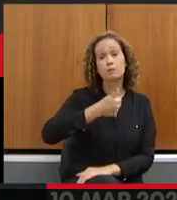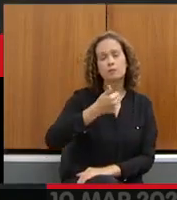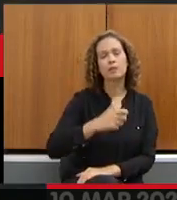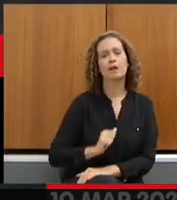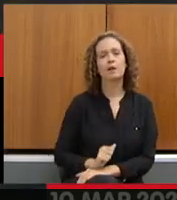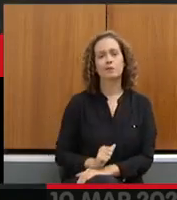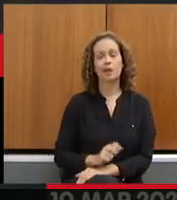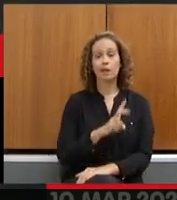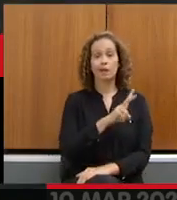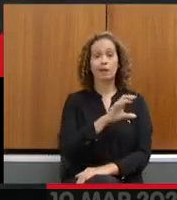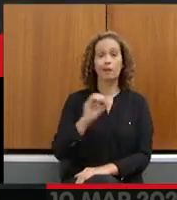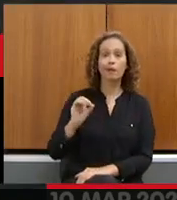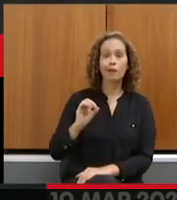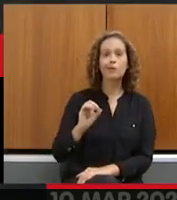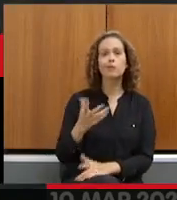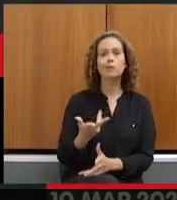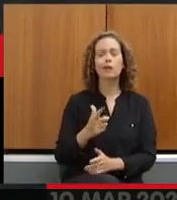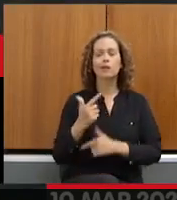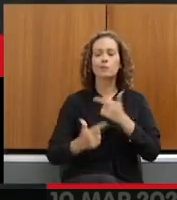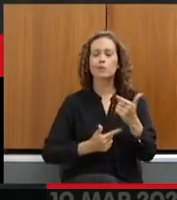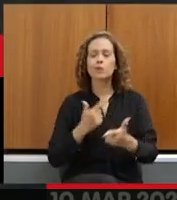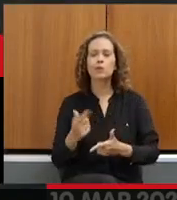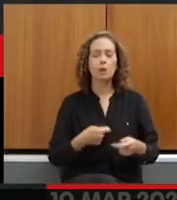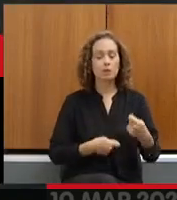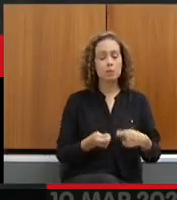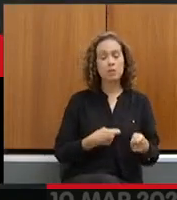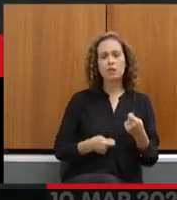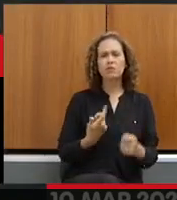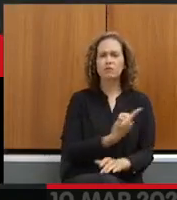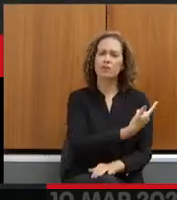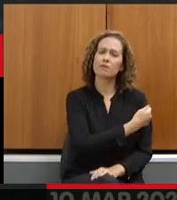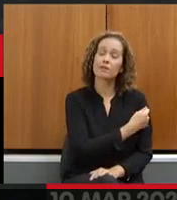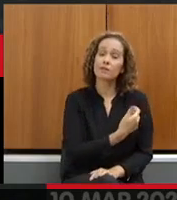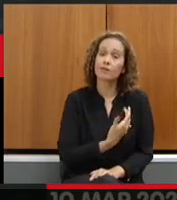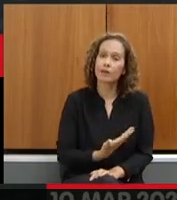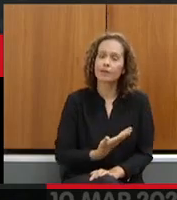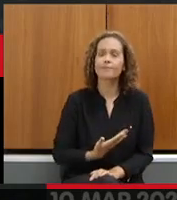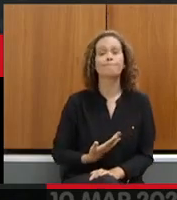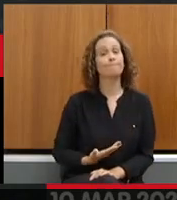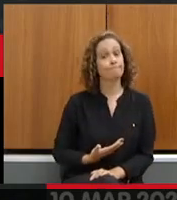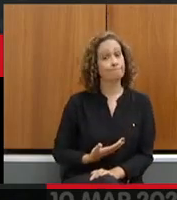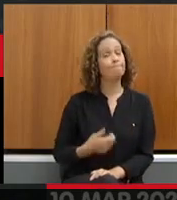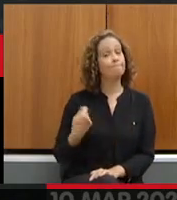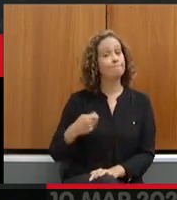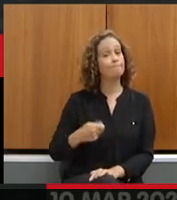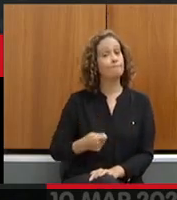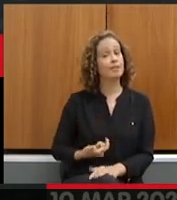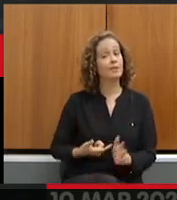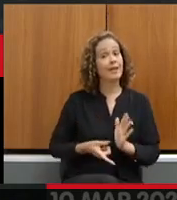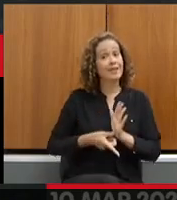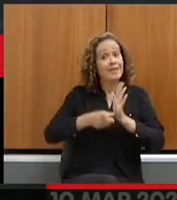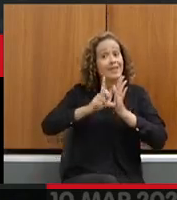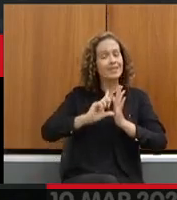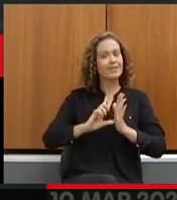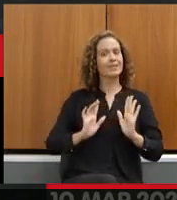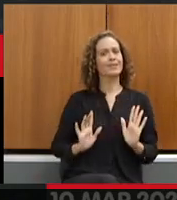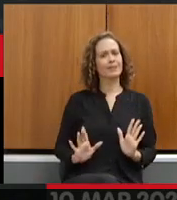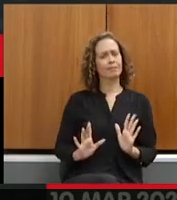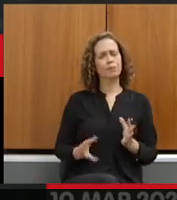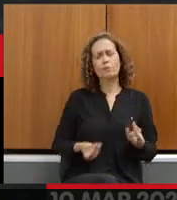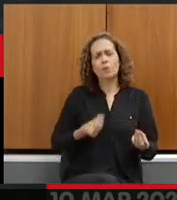ter vacinado 500 servidores da área burocrática e não da área fim da saúde é algo inadmissível